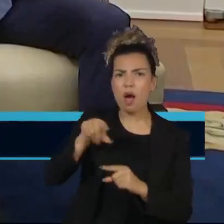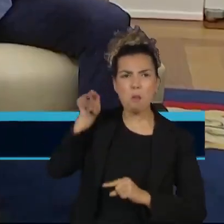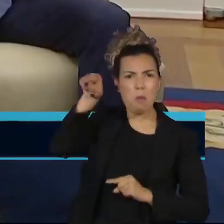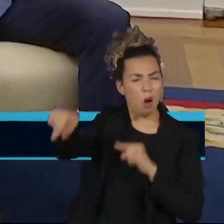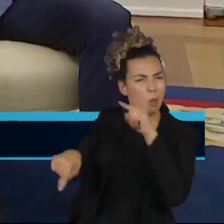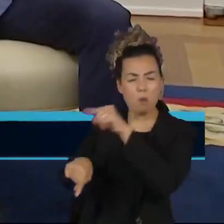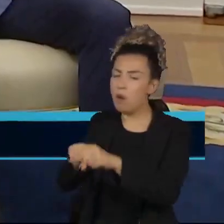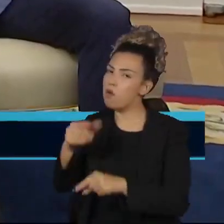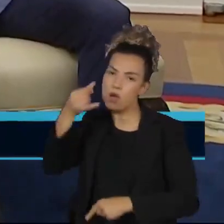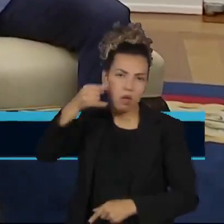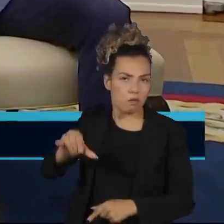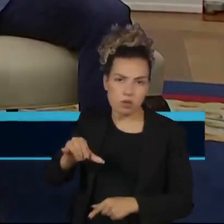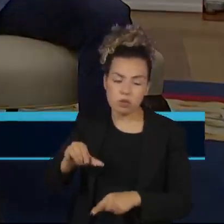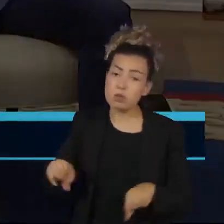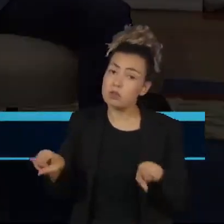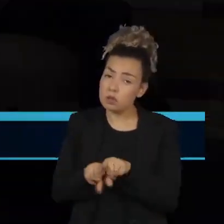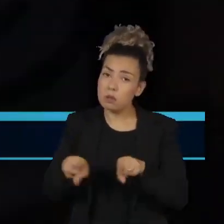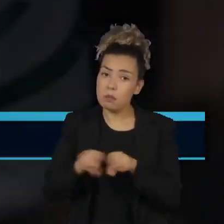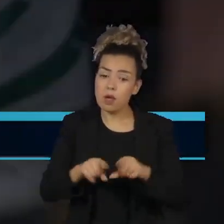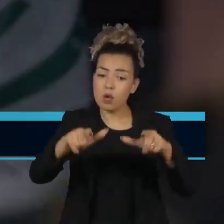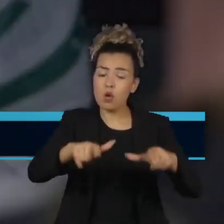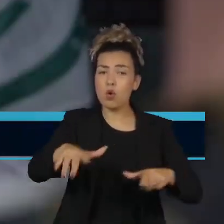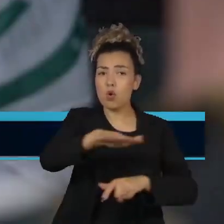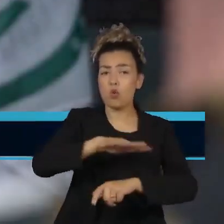iraniana, como quer Netanyahu.